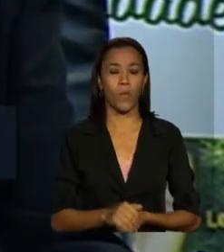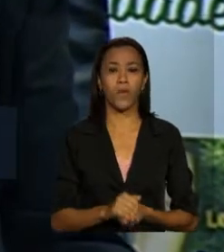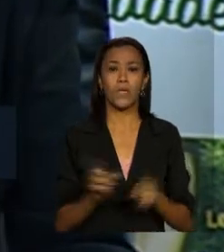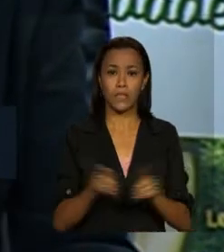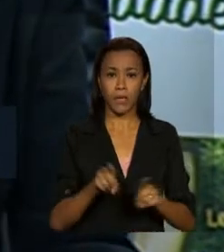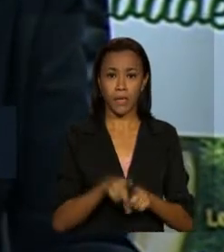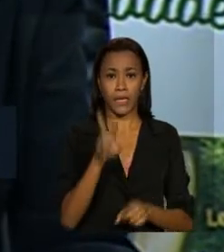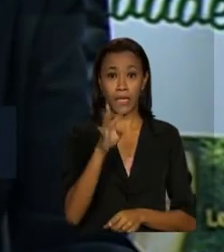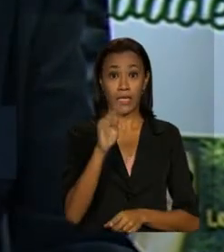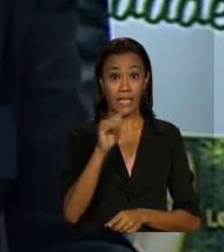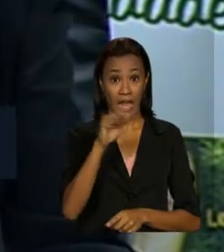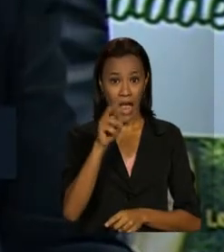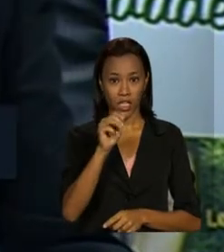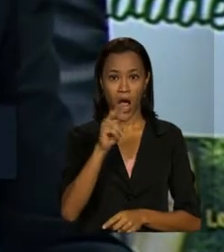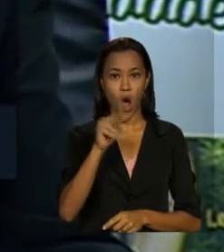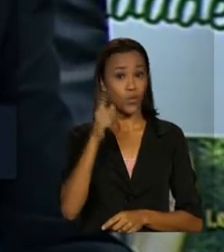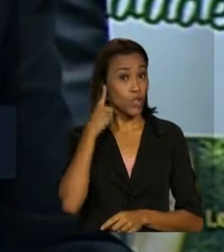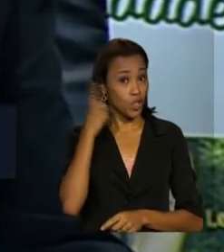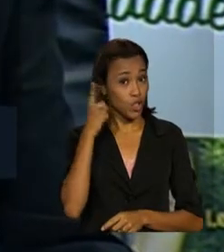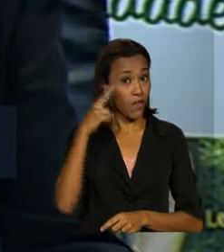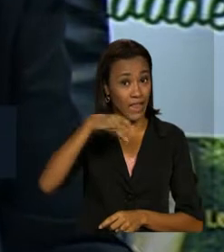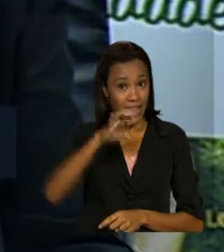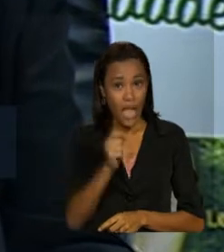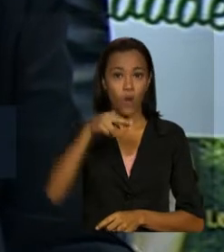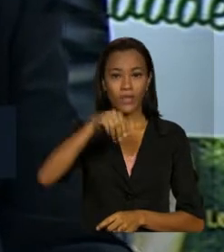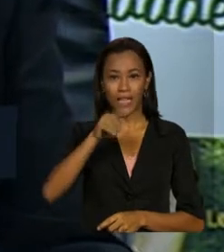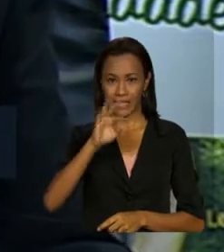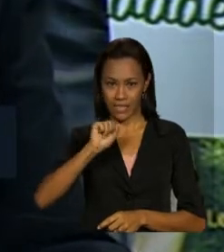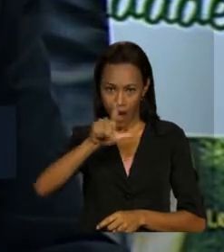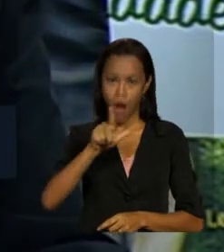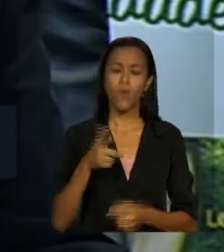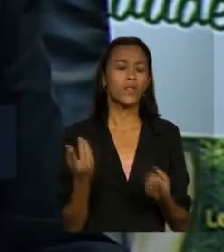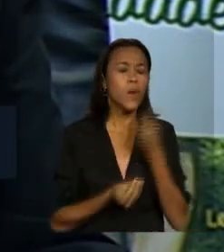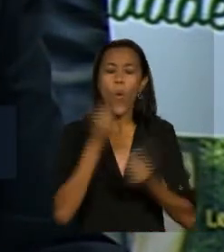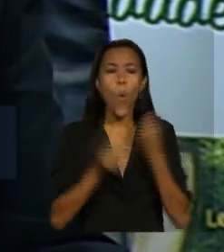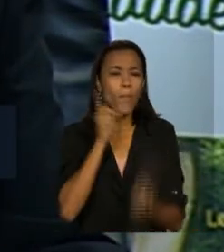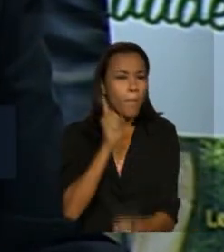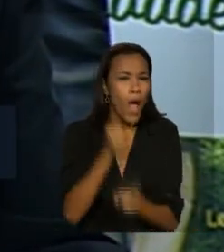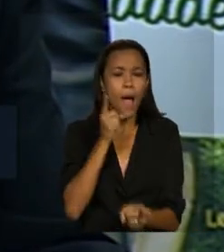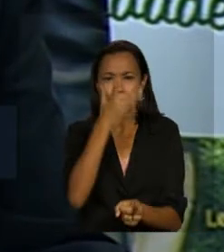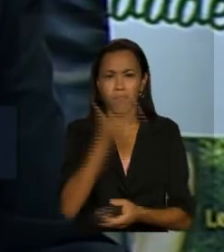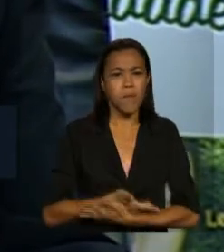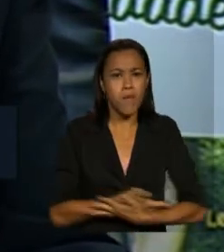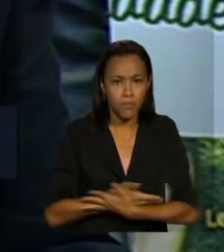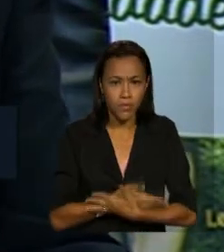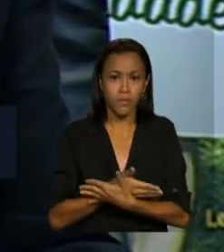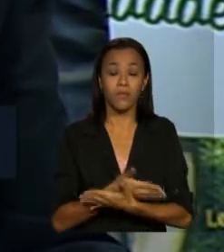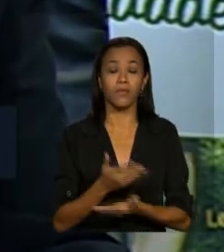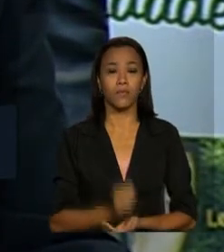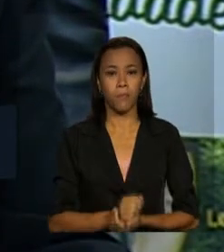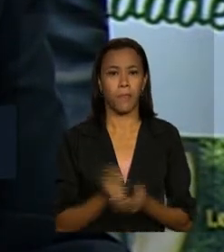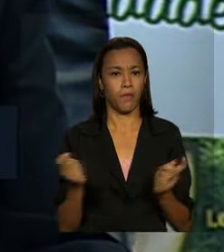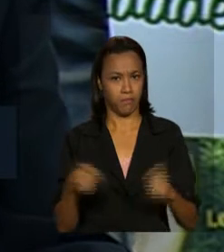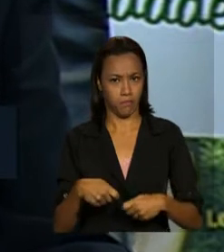para triagem auditiva neonatal, a identificação nas crianças, enfim, pequenas,